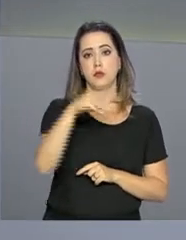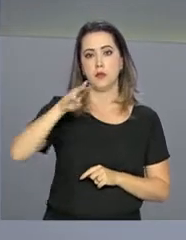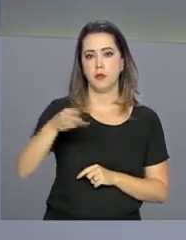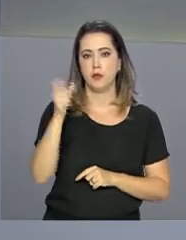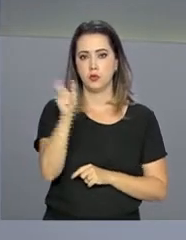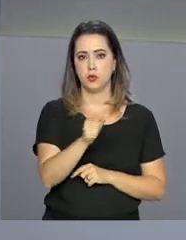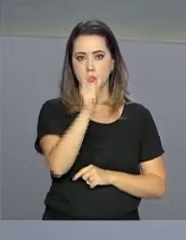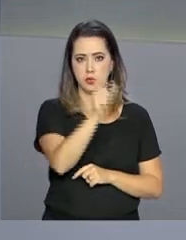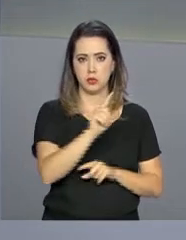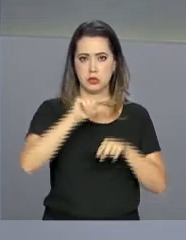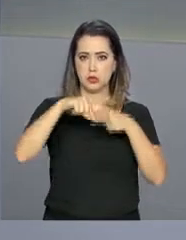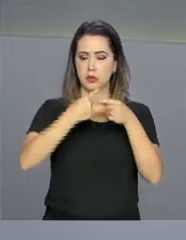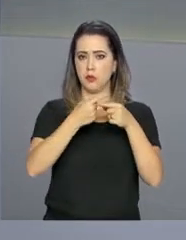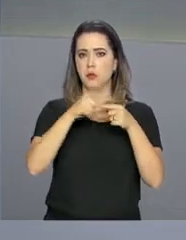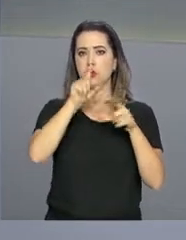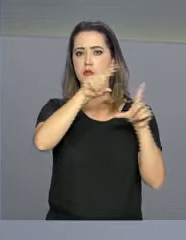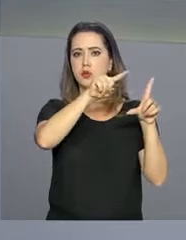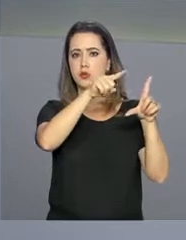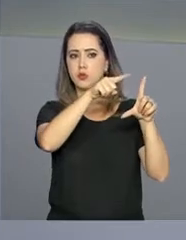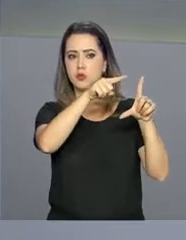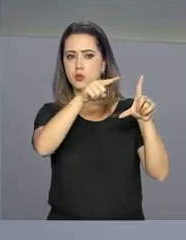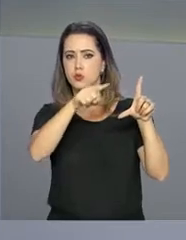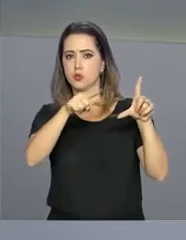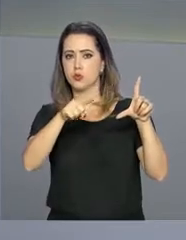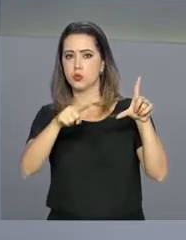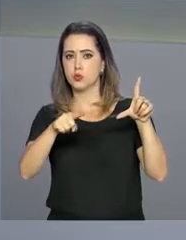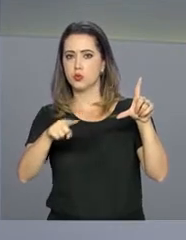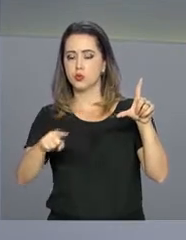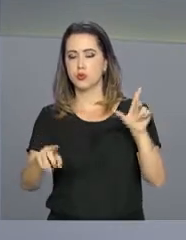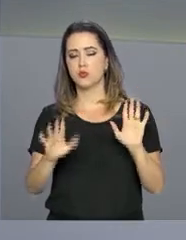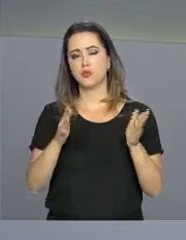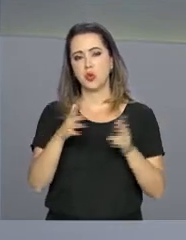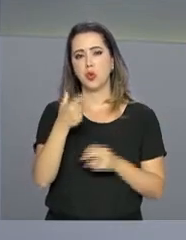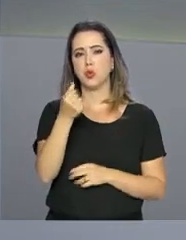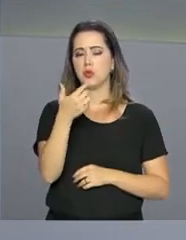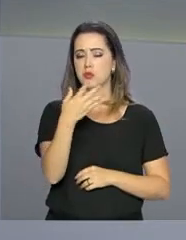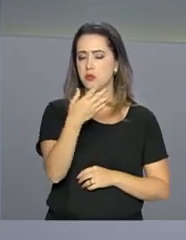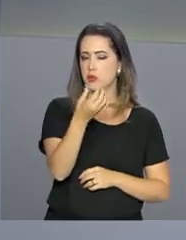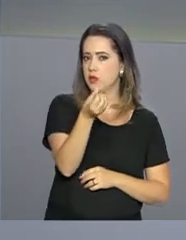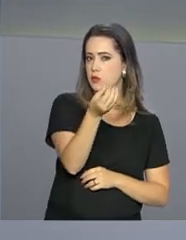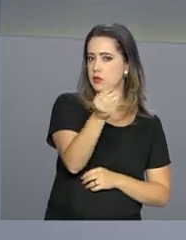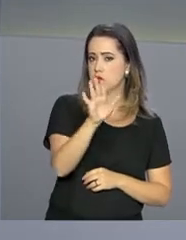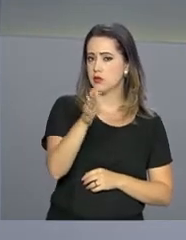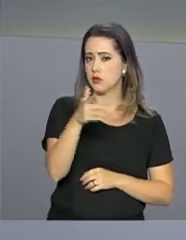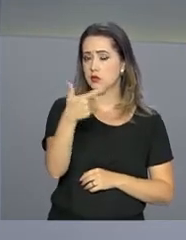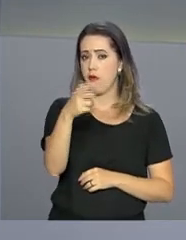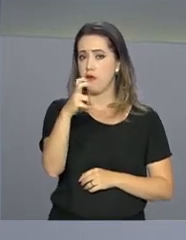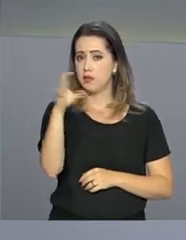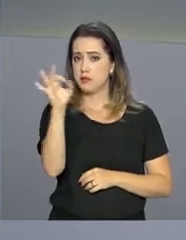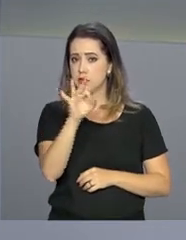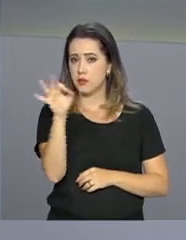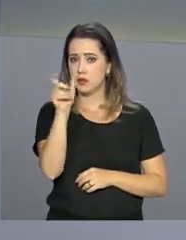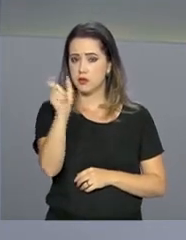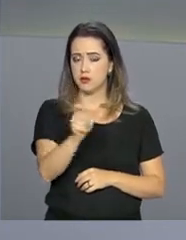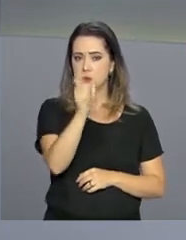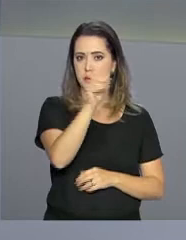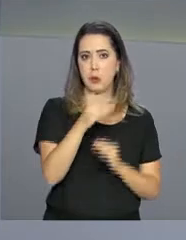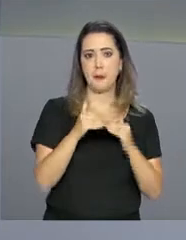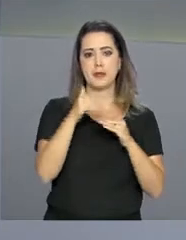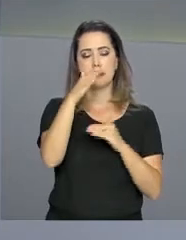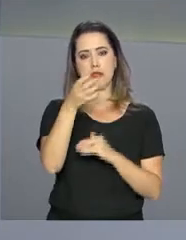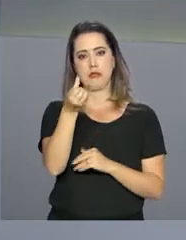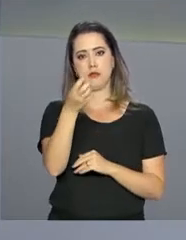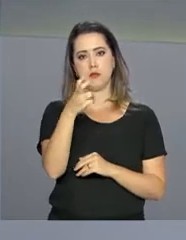de pessoas depois disso a tendência é cair gradualmente em 2060 cerca de 25 por cento dos habitantes terão